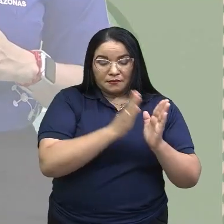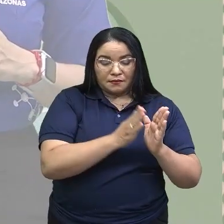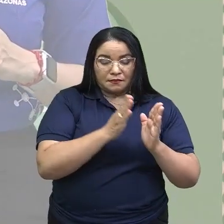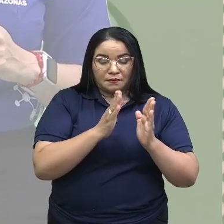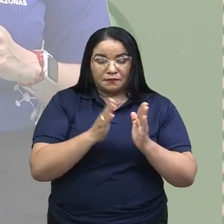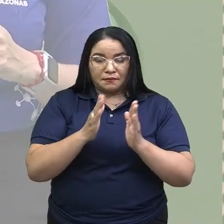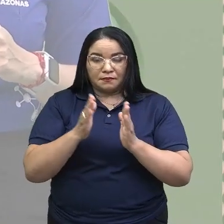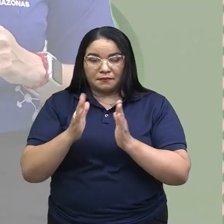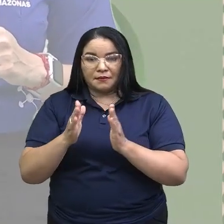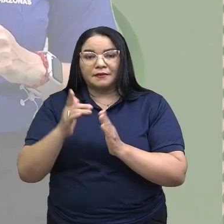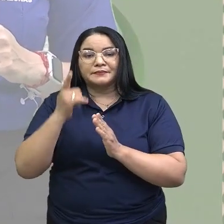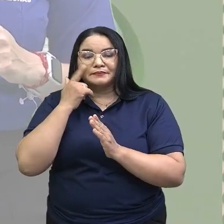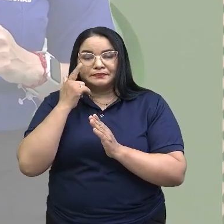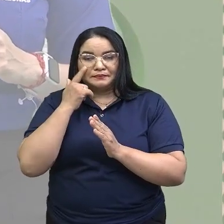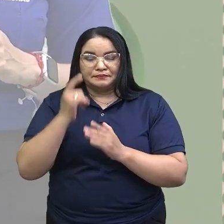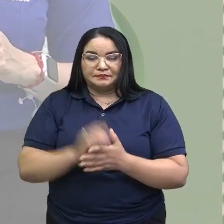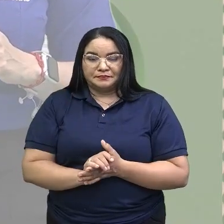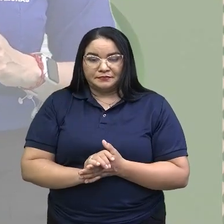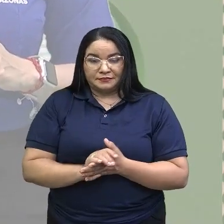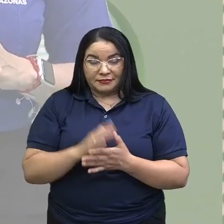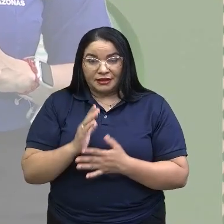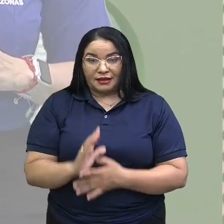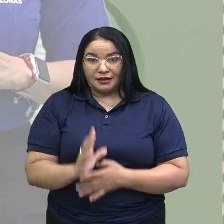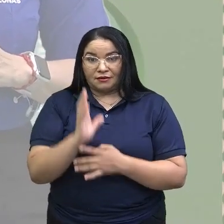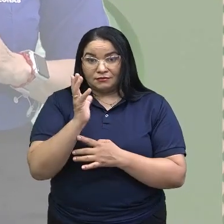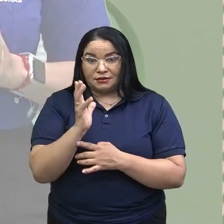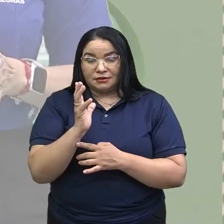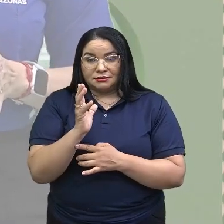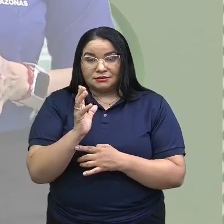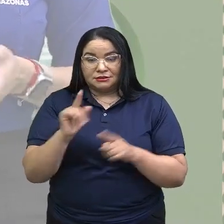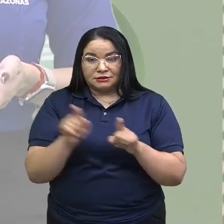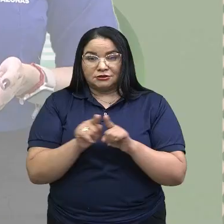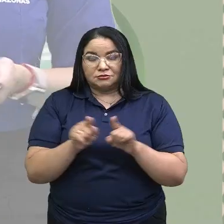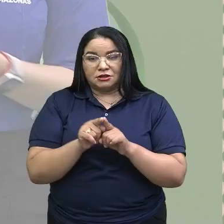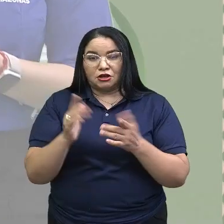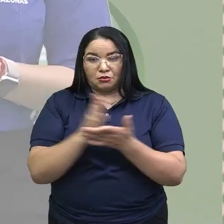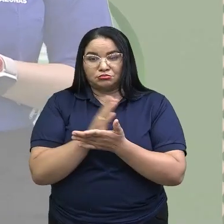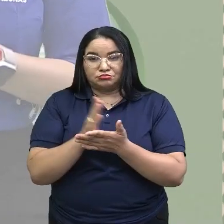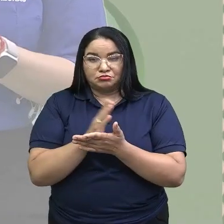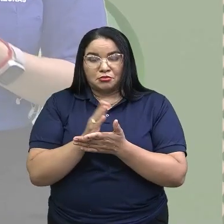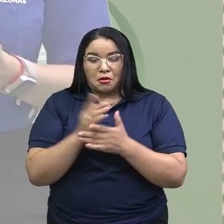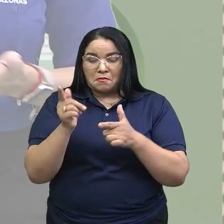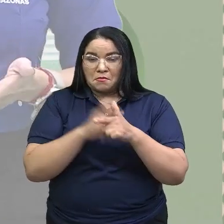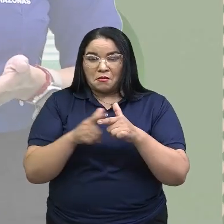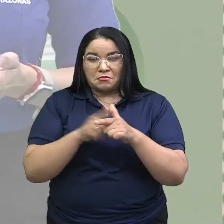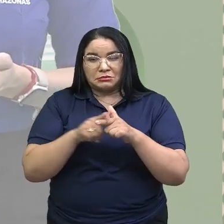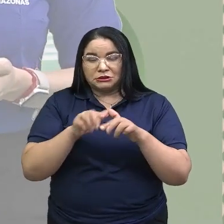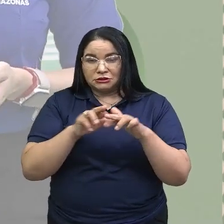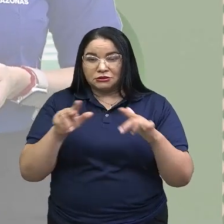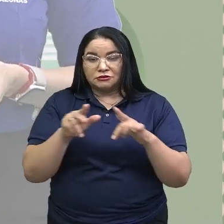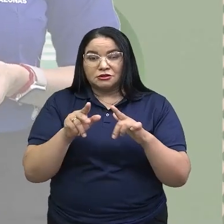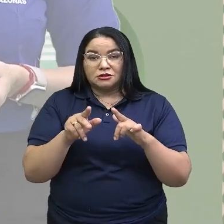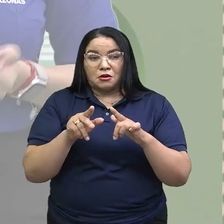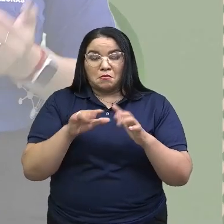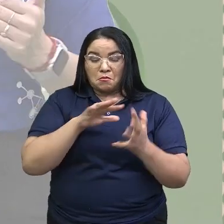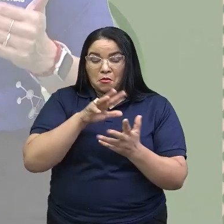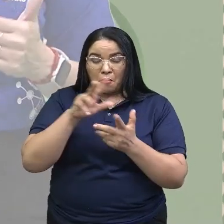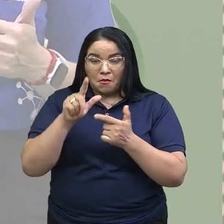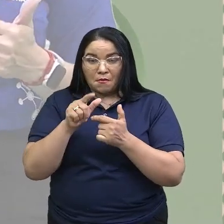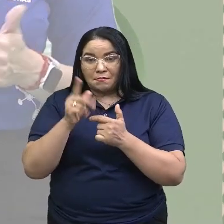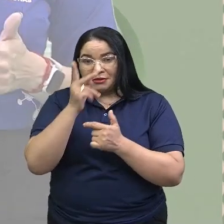que a gente vai já observar. É a causa mais comum de demência, afetando milhões de pessoas no